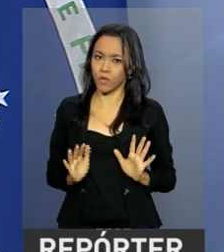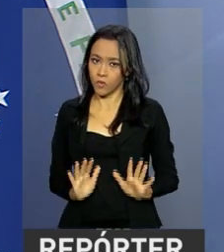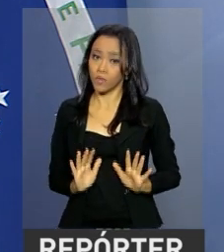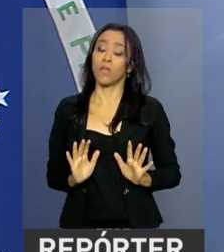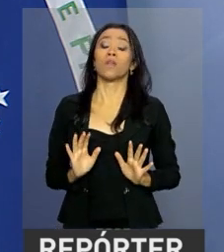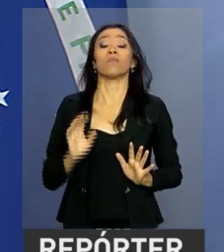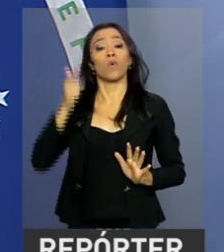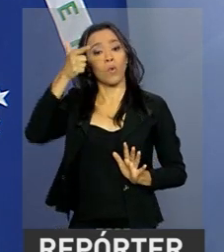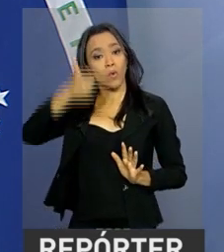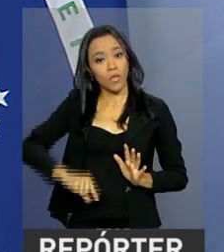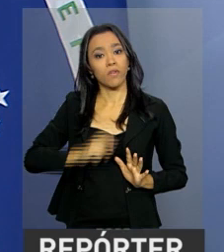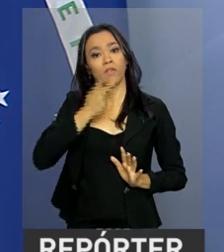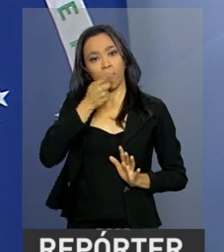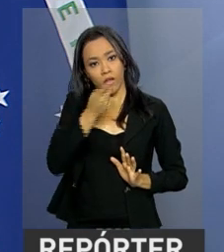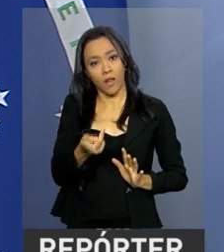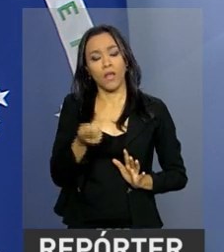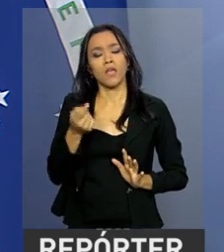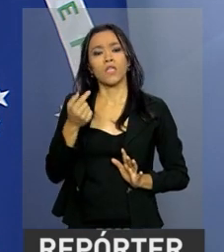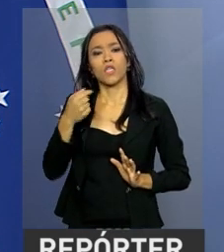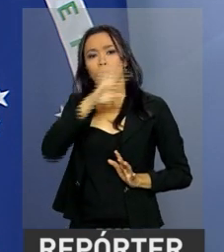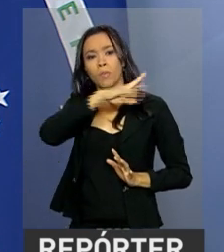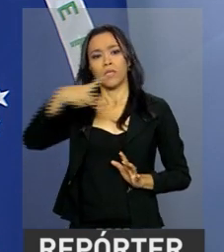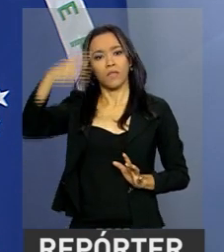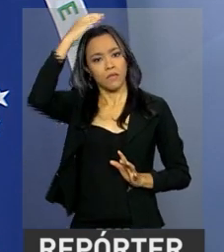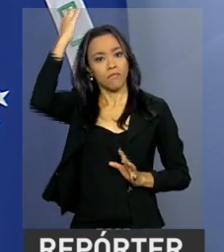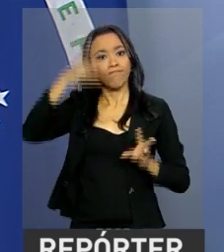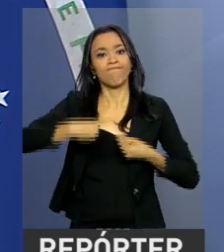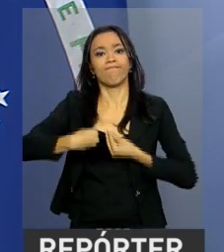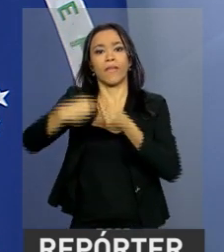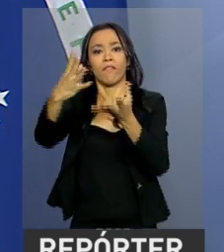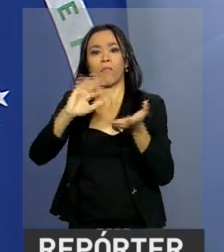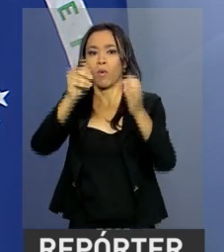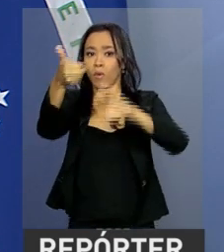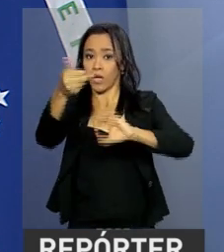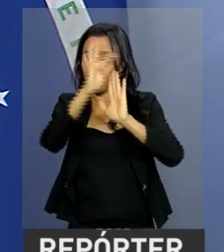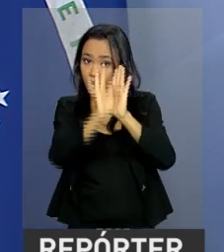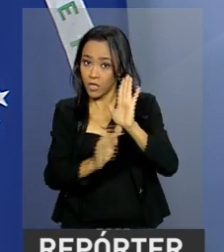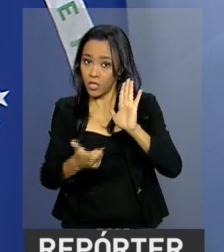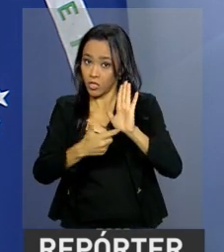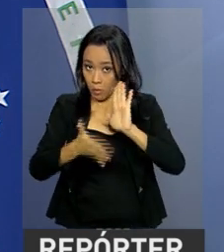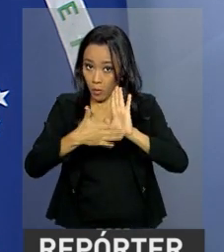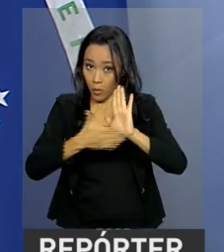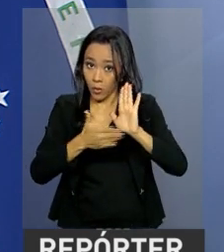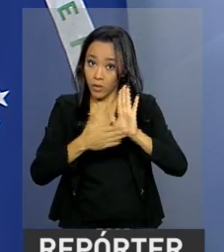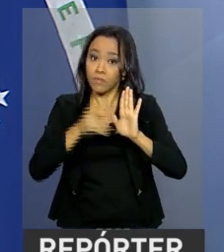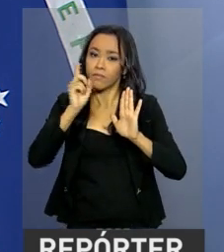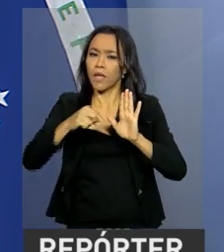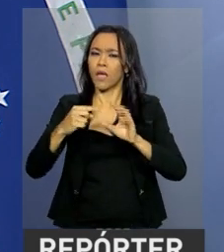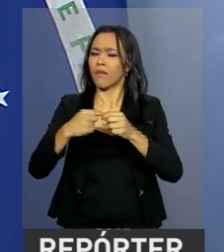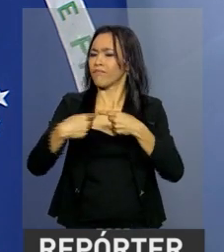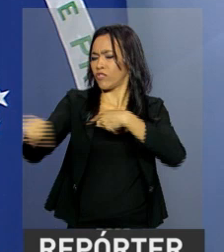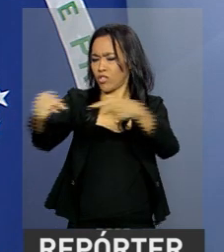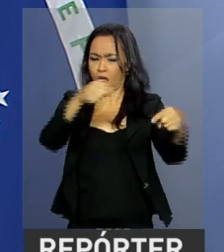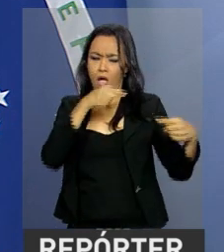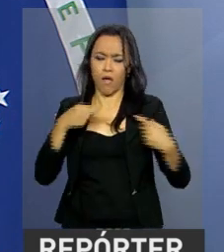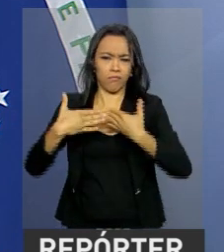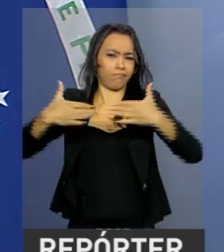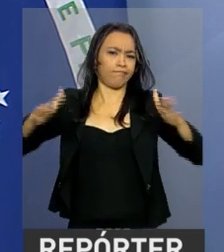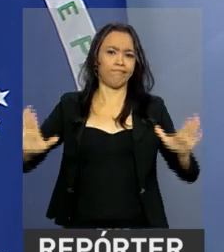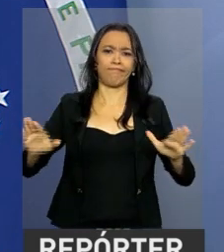uma vez, o presidente volta a observar que o envio ao Congresso será precedido de um amplo diálogo com